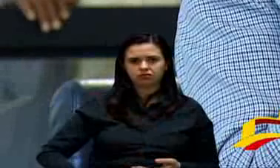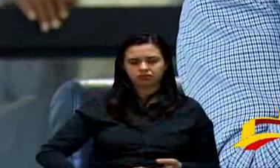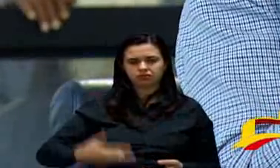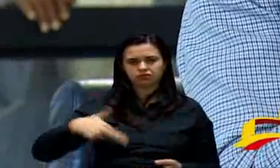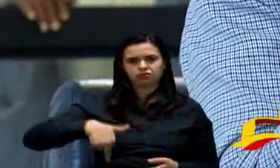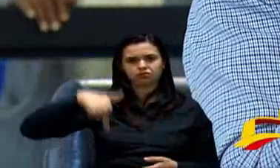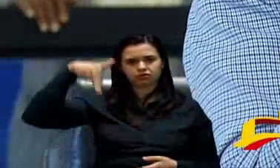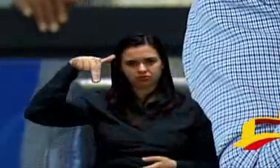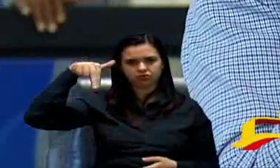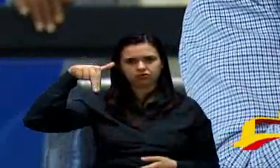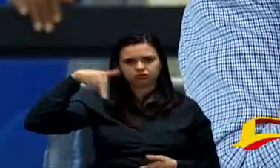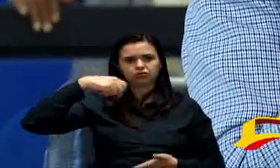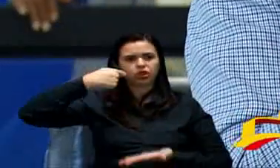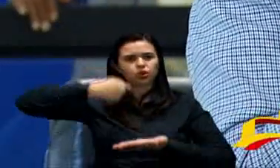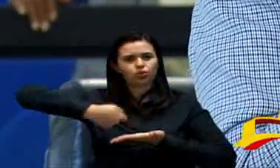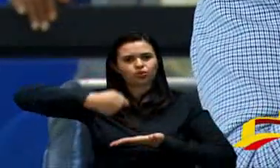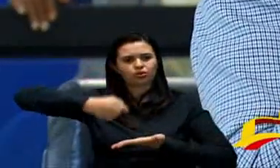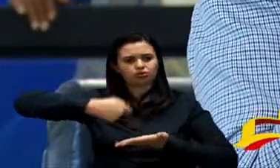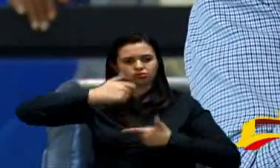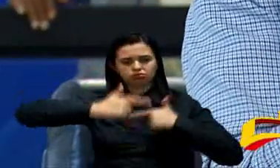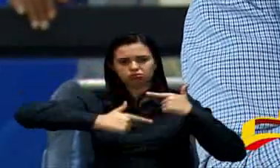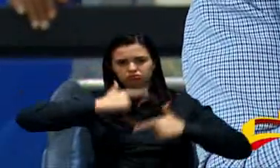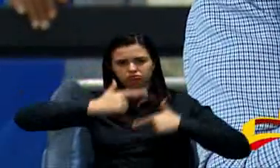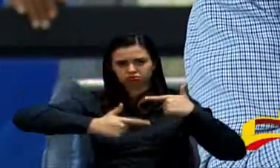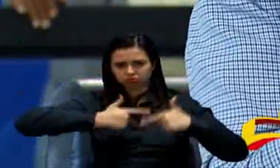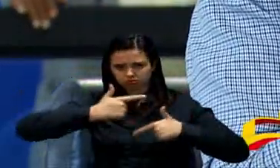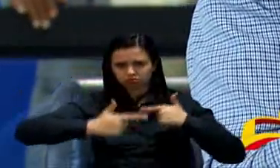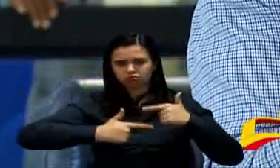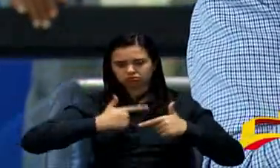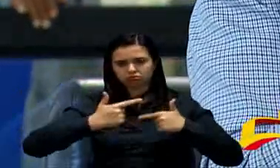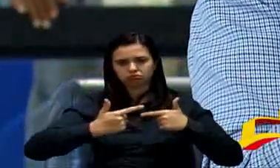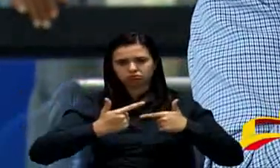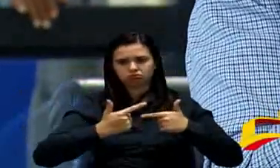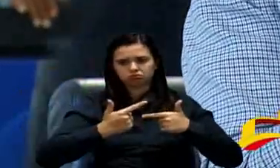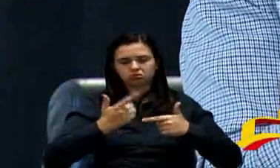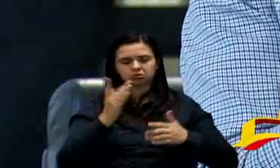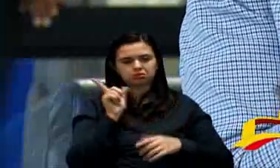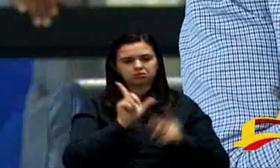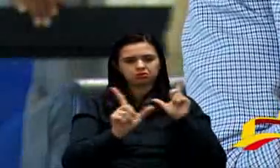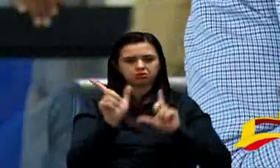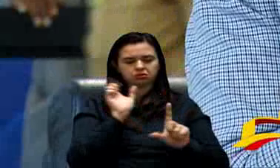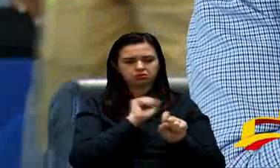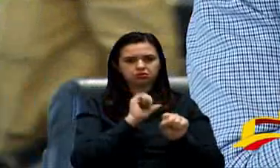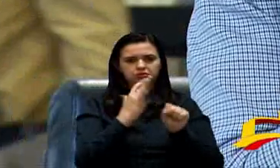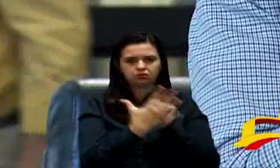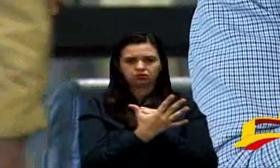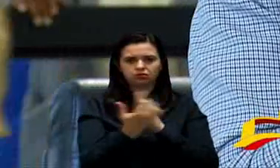na sua obrigação de trabalhar para ter insumos para o combate ao Covid. O indiciamento foi